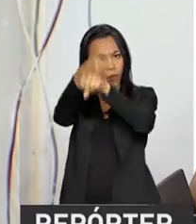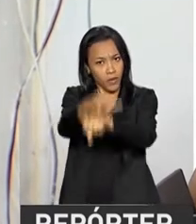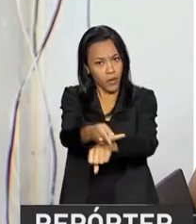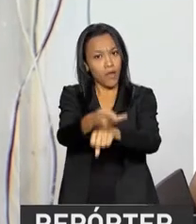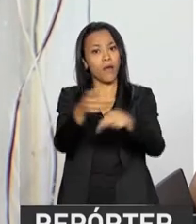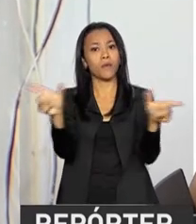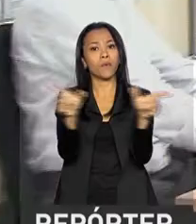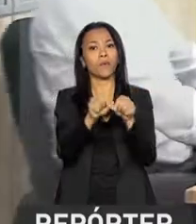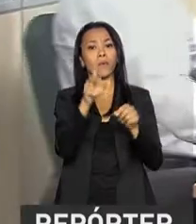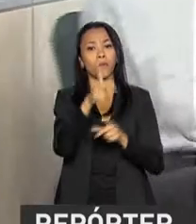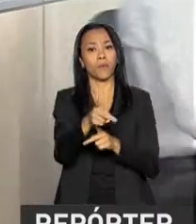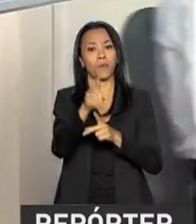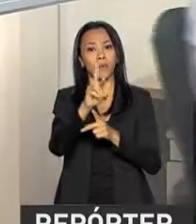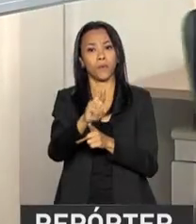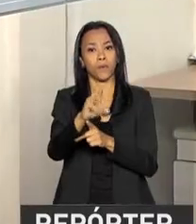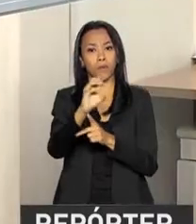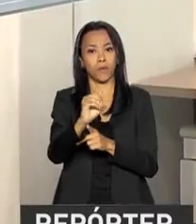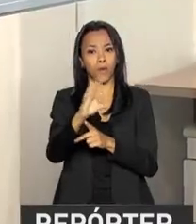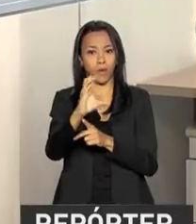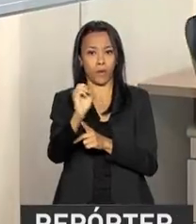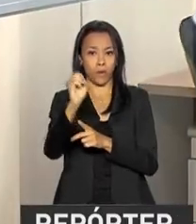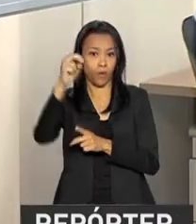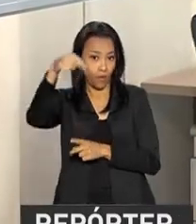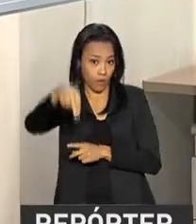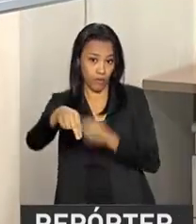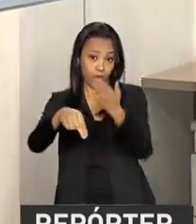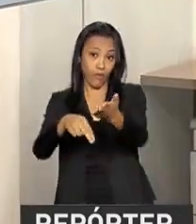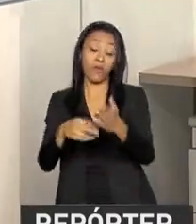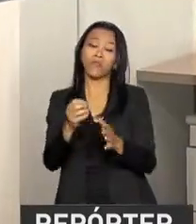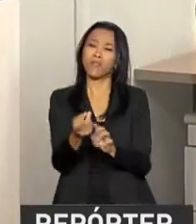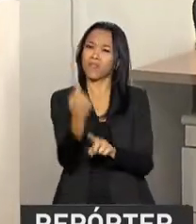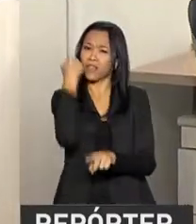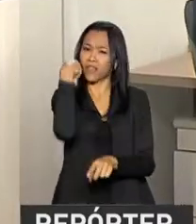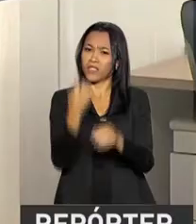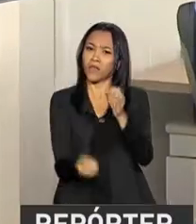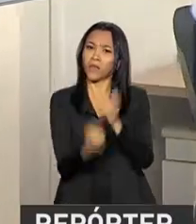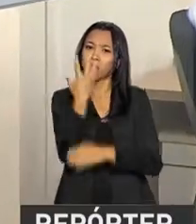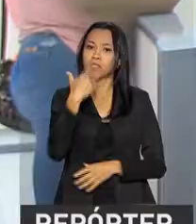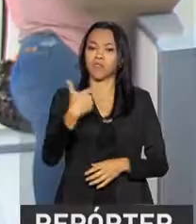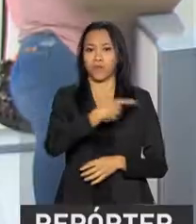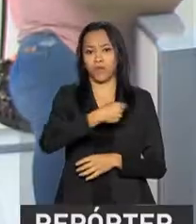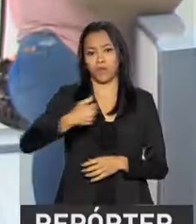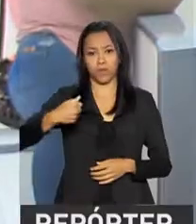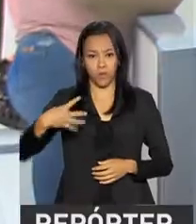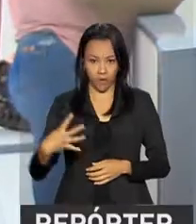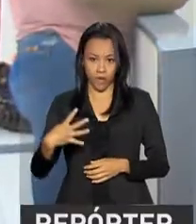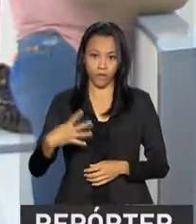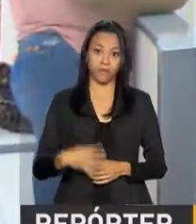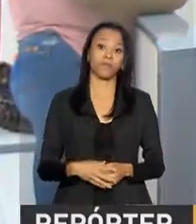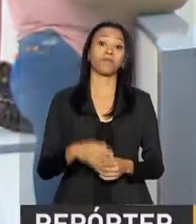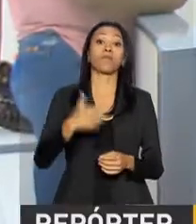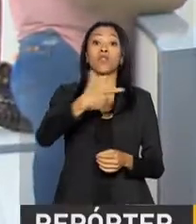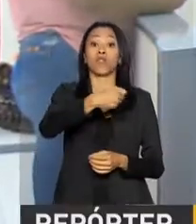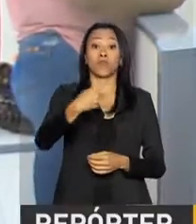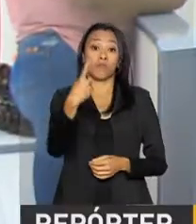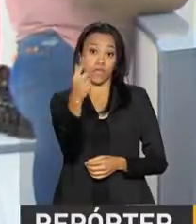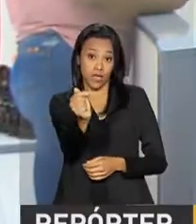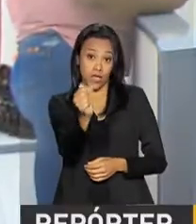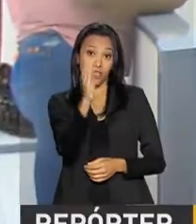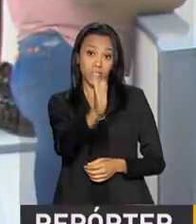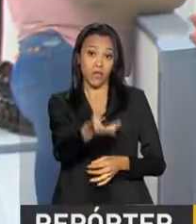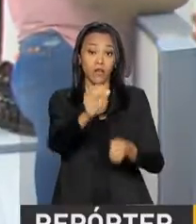do consumidor do ministério da justiça desde a sua criação em 2004 somente em 2017 foram